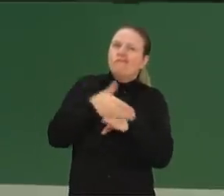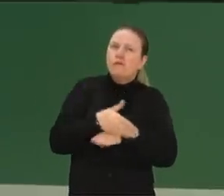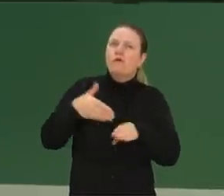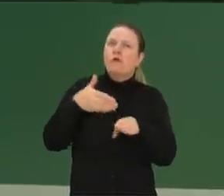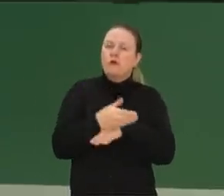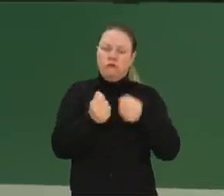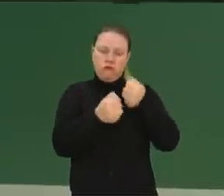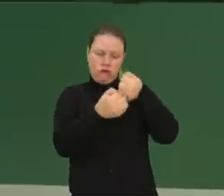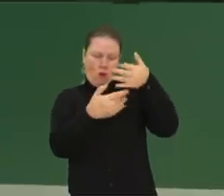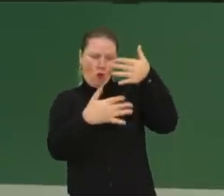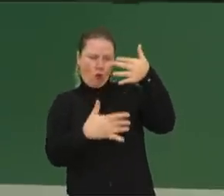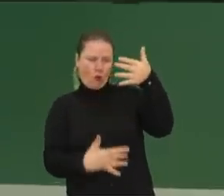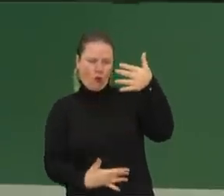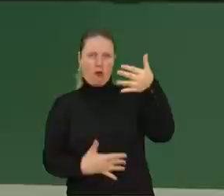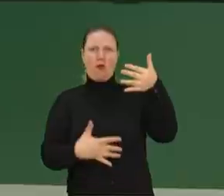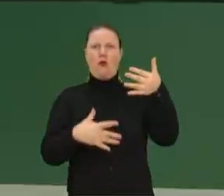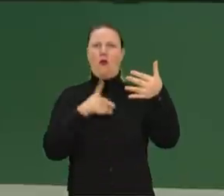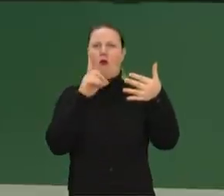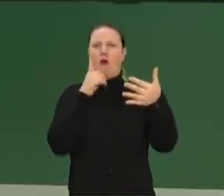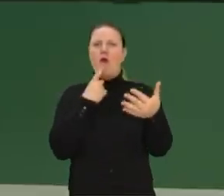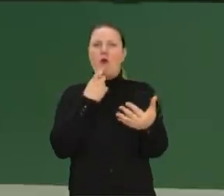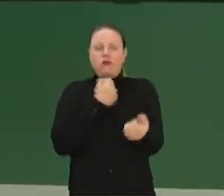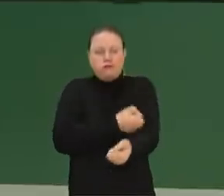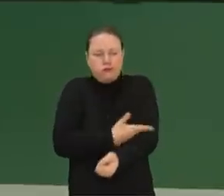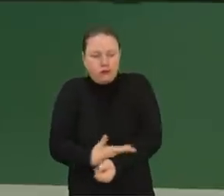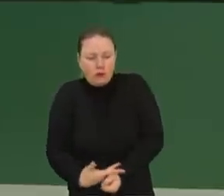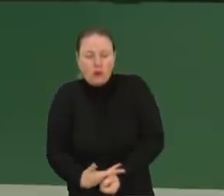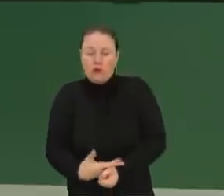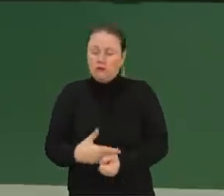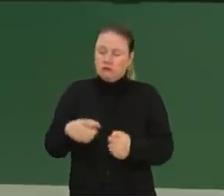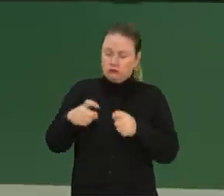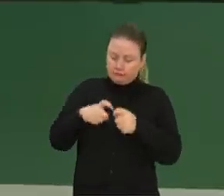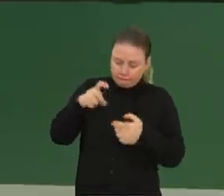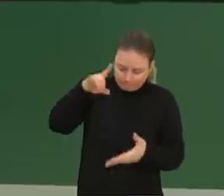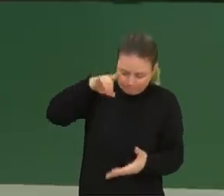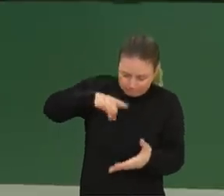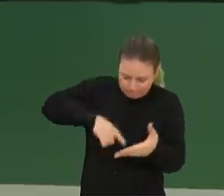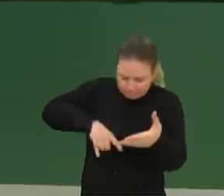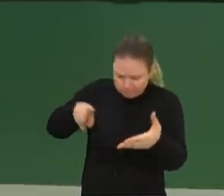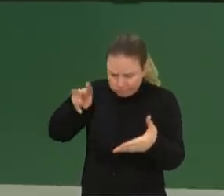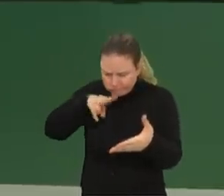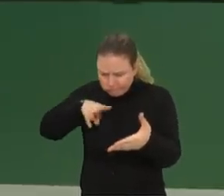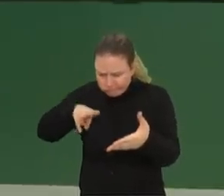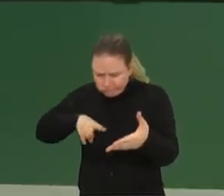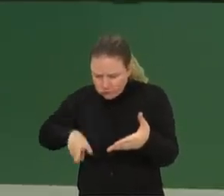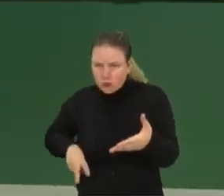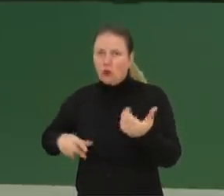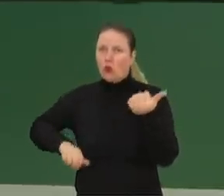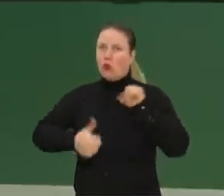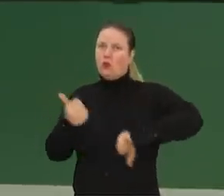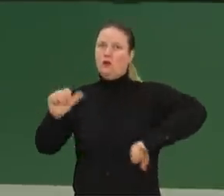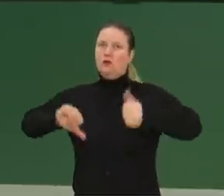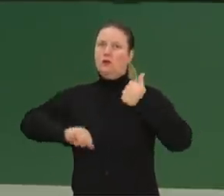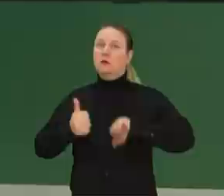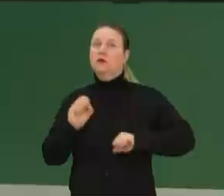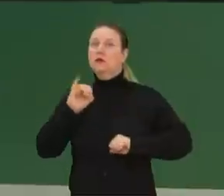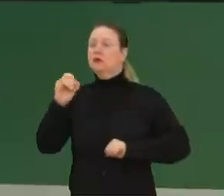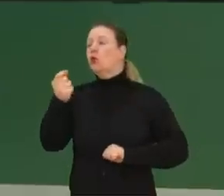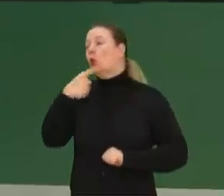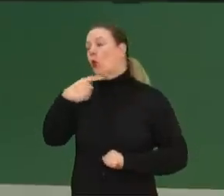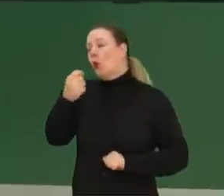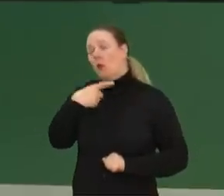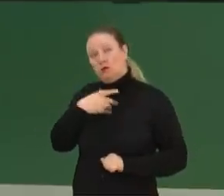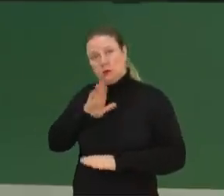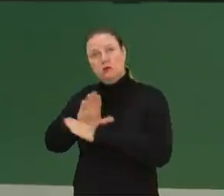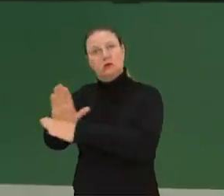um hemograma para que o médico vá percebendo se de fato está havendo uma melhora com relação ao medicamento, se